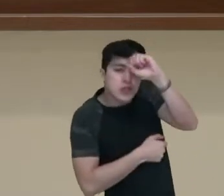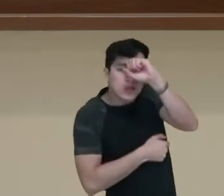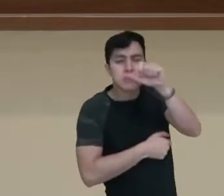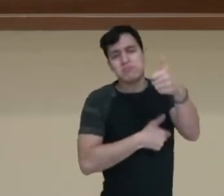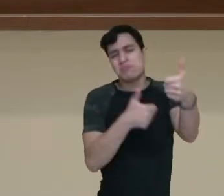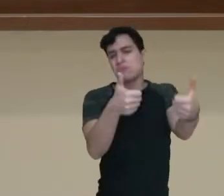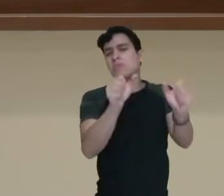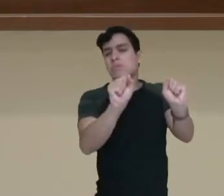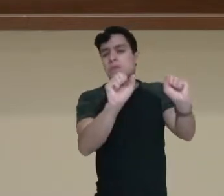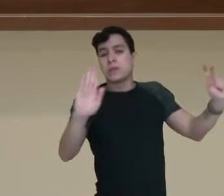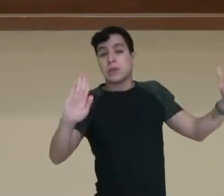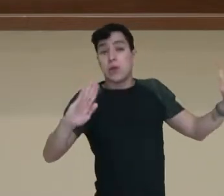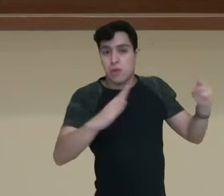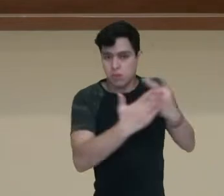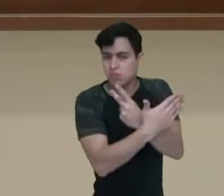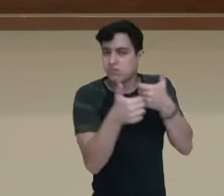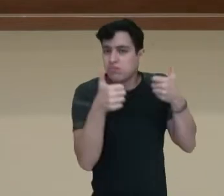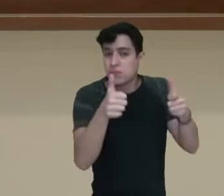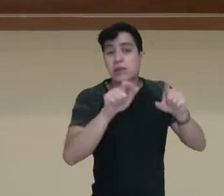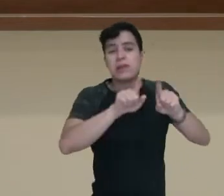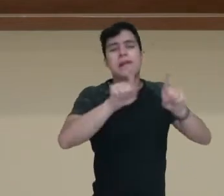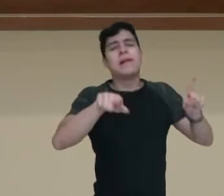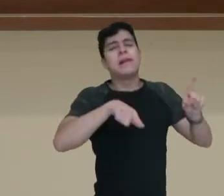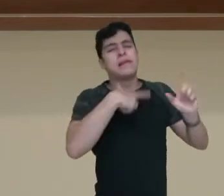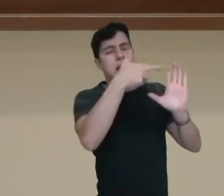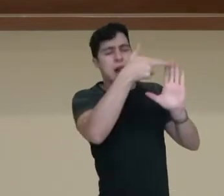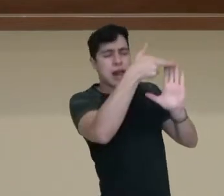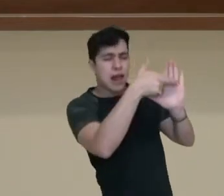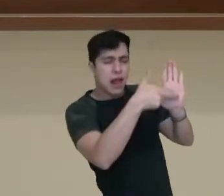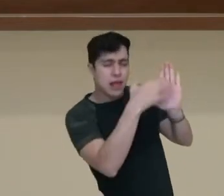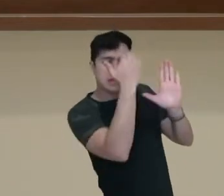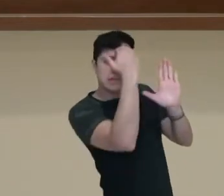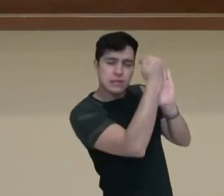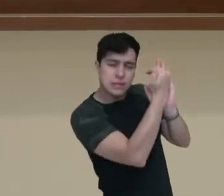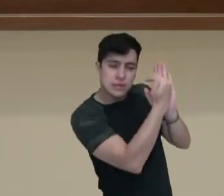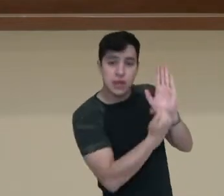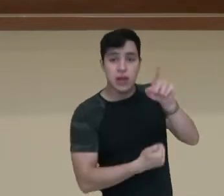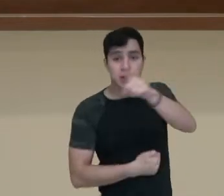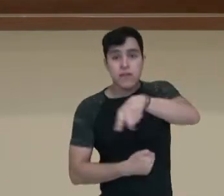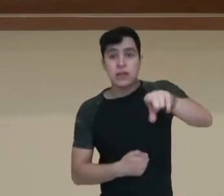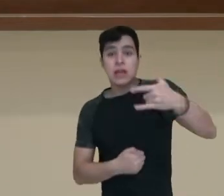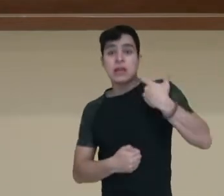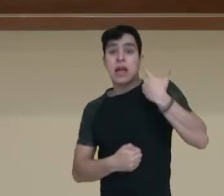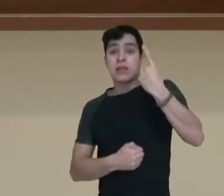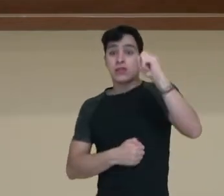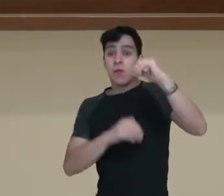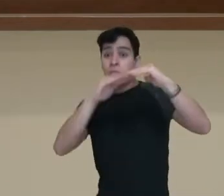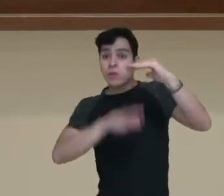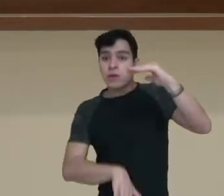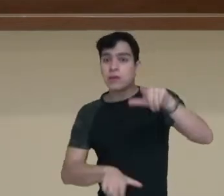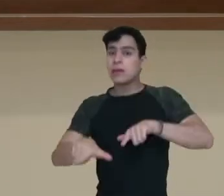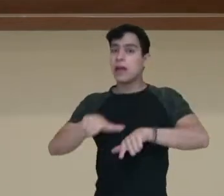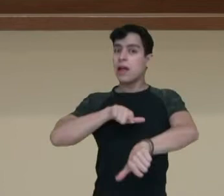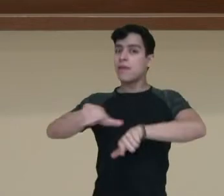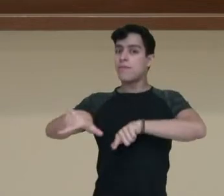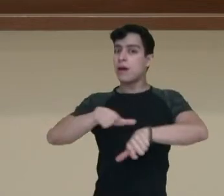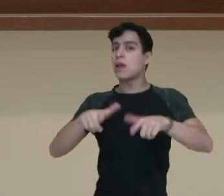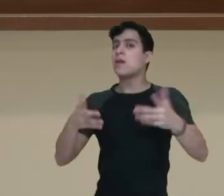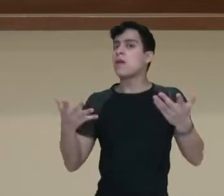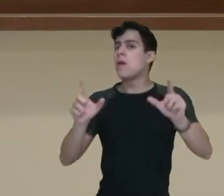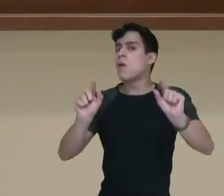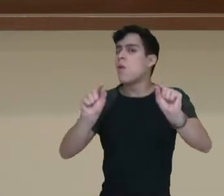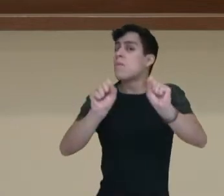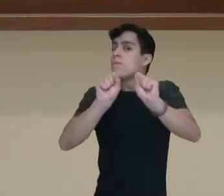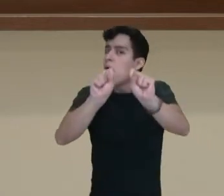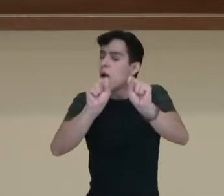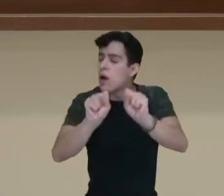acontecer, só que existem muitas regras para isso. Então, se você é menor de idade e trabalha, o que é permitido que